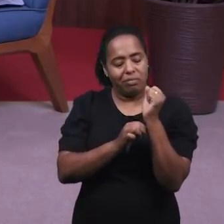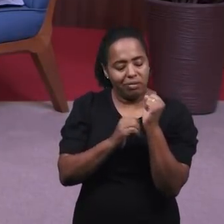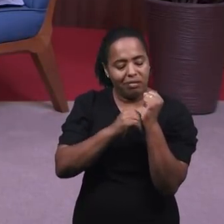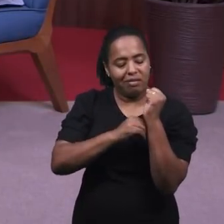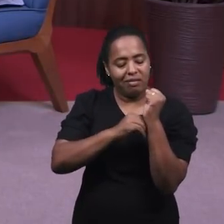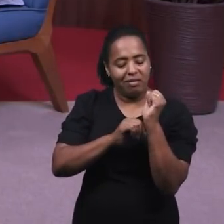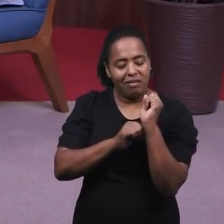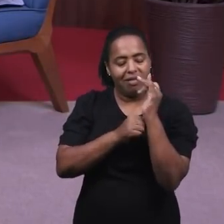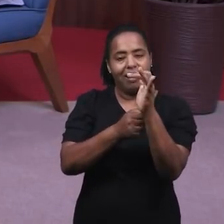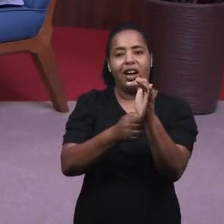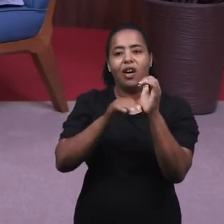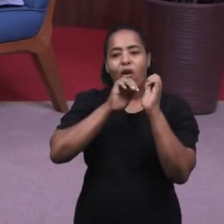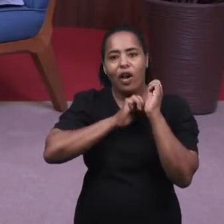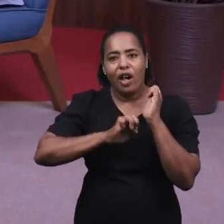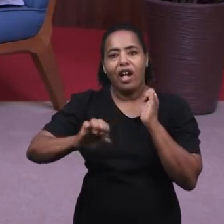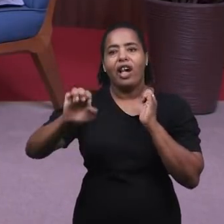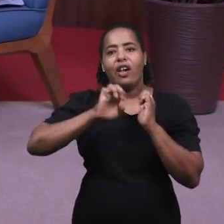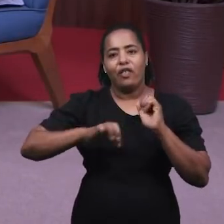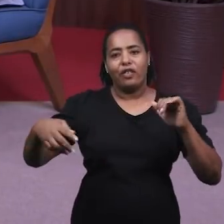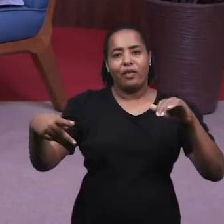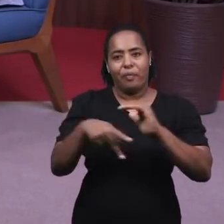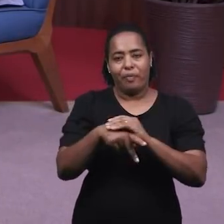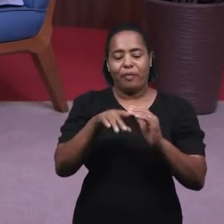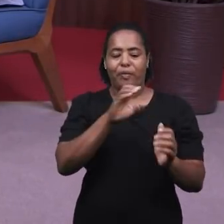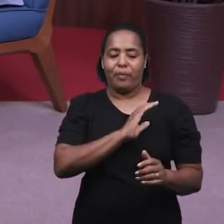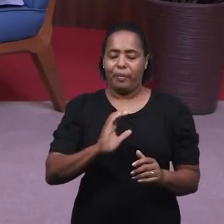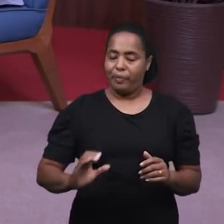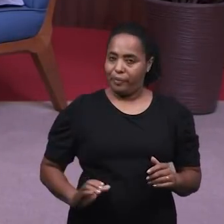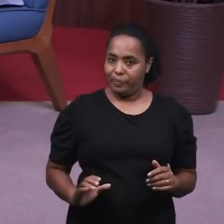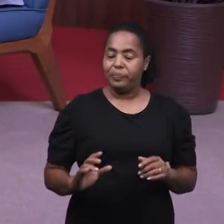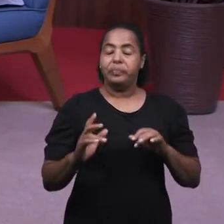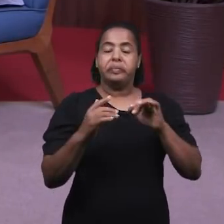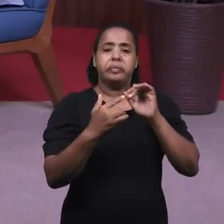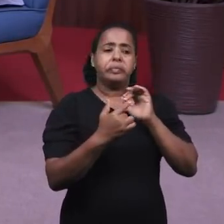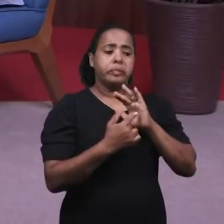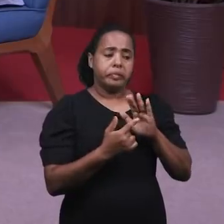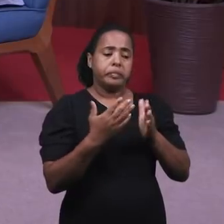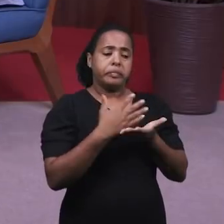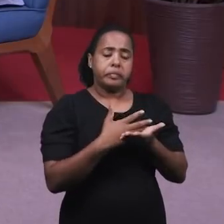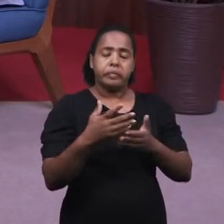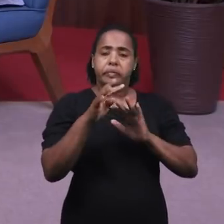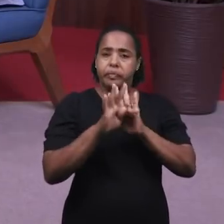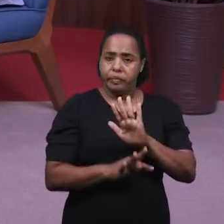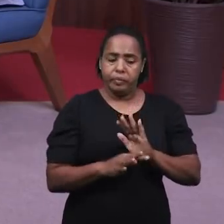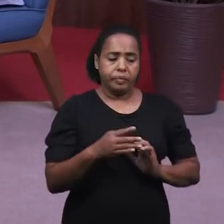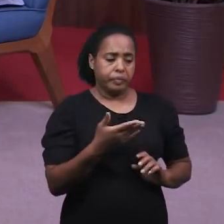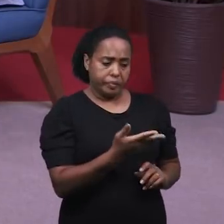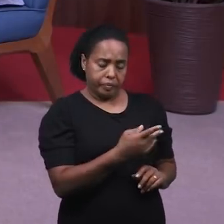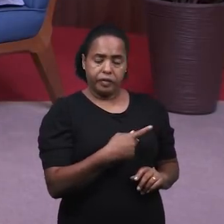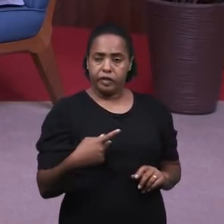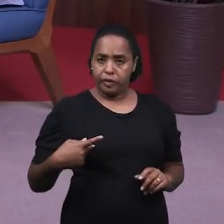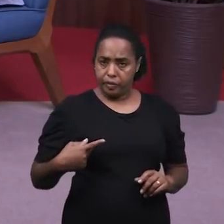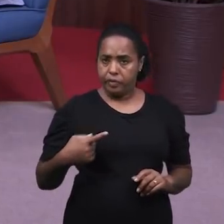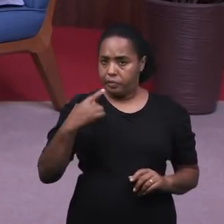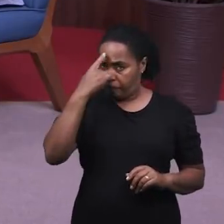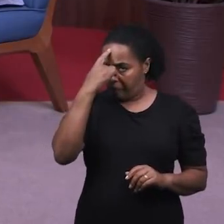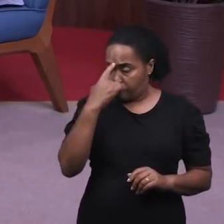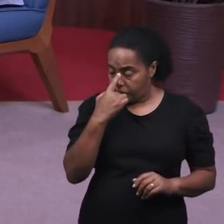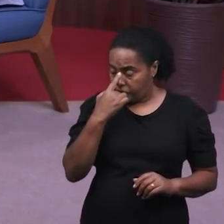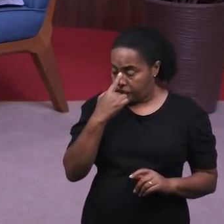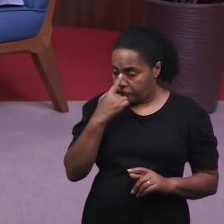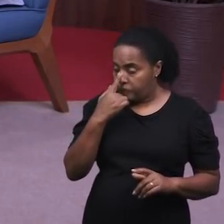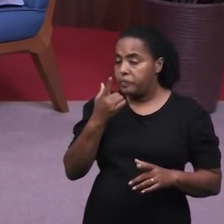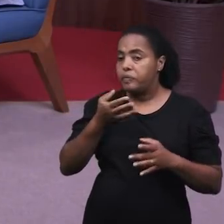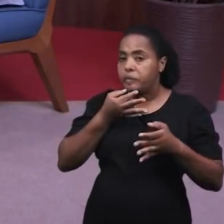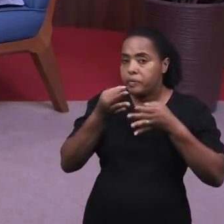Evangelho de Cristo. E eu vou começar com um texto para que o pastor Daniel faça um comentário. Esse texto está na Carta aos